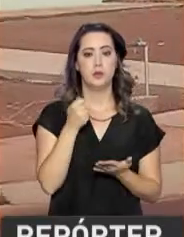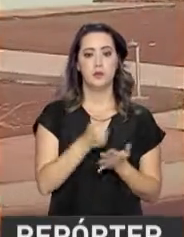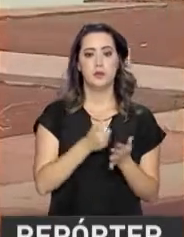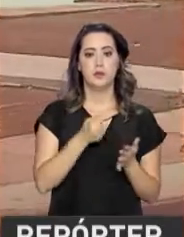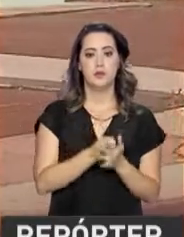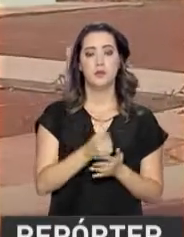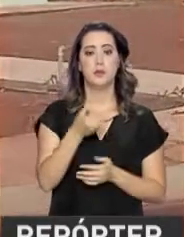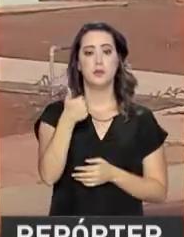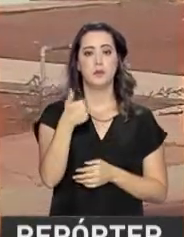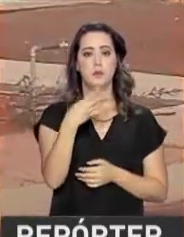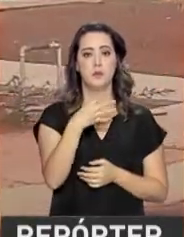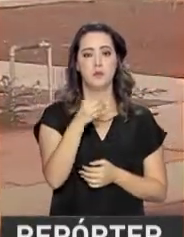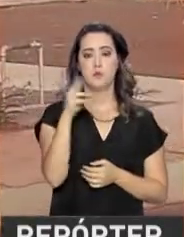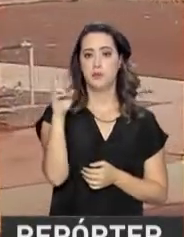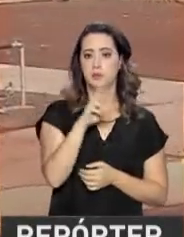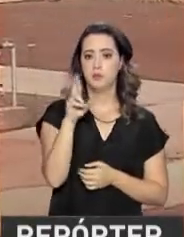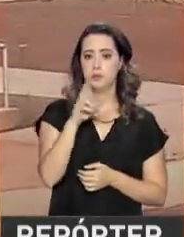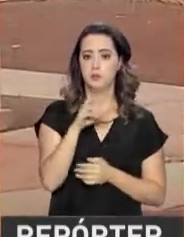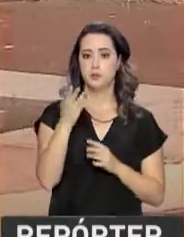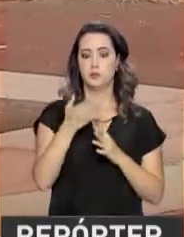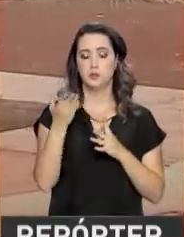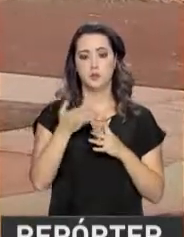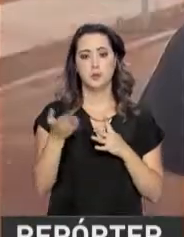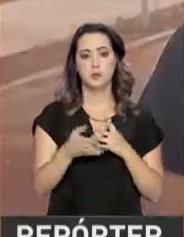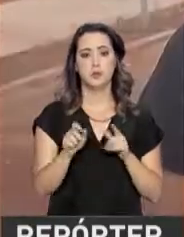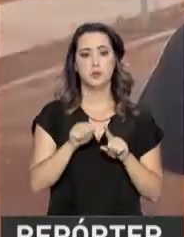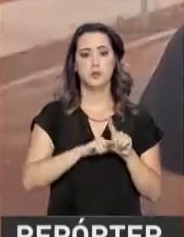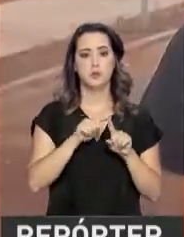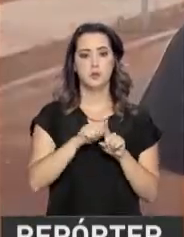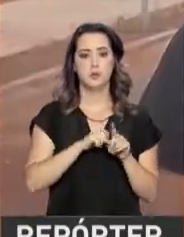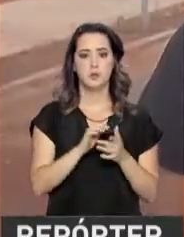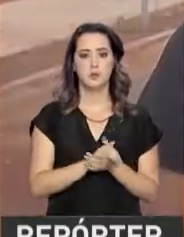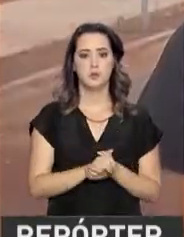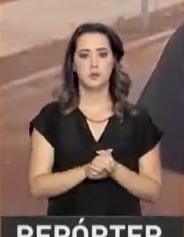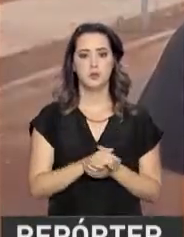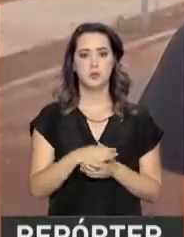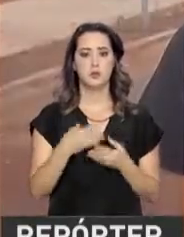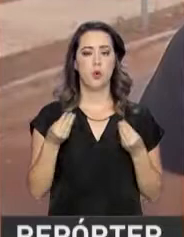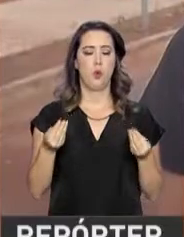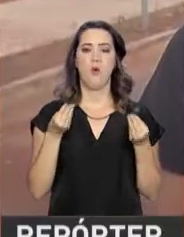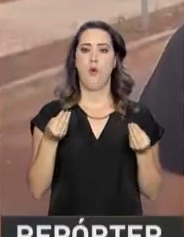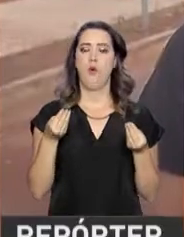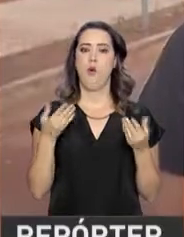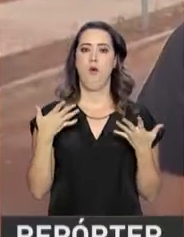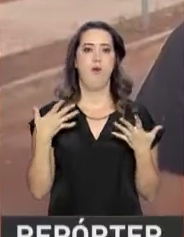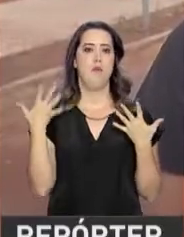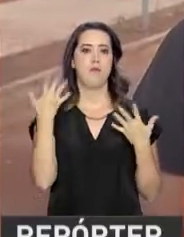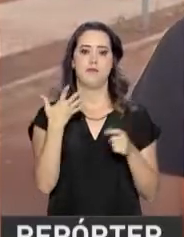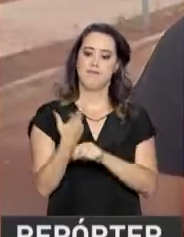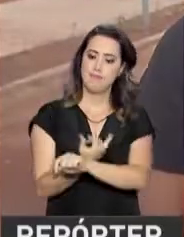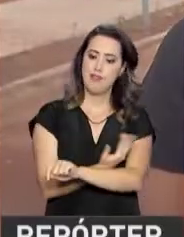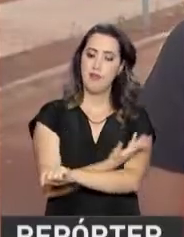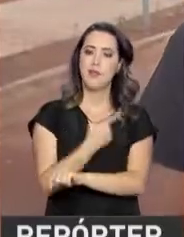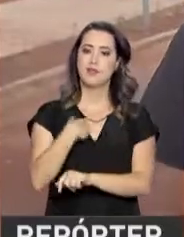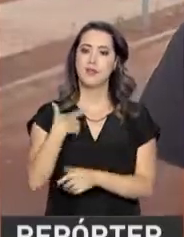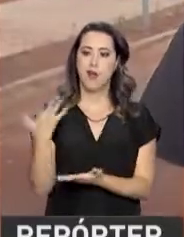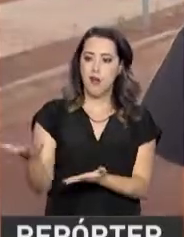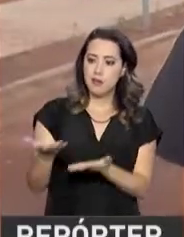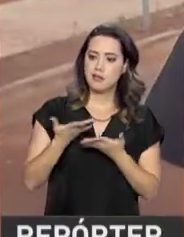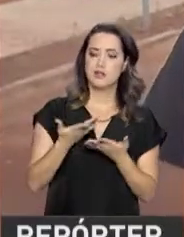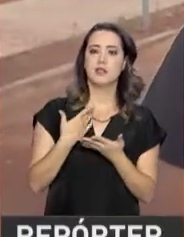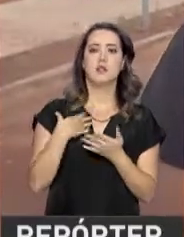pagar R$ 140 de prestação por mês. Eu não consigo nem explicar a emoção de estar ganhando uma casa que a gente vai falar